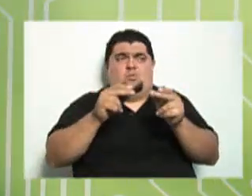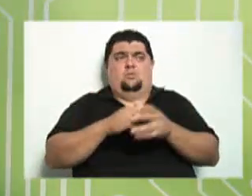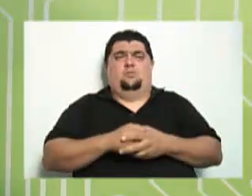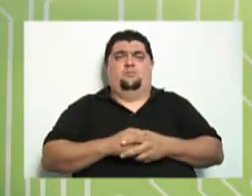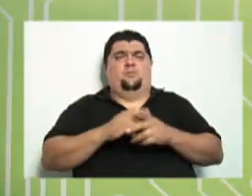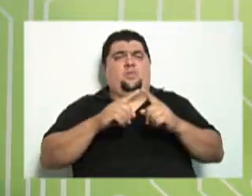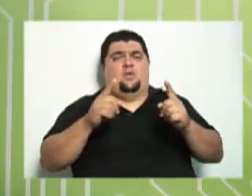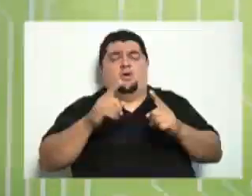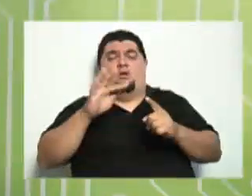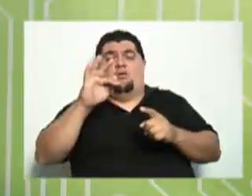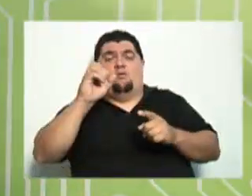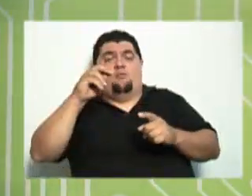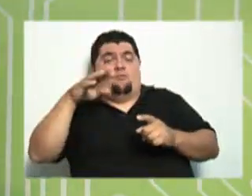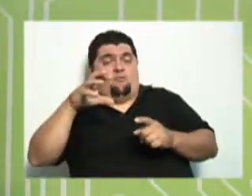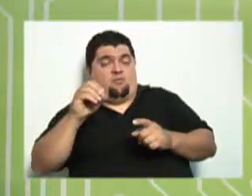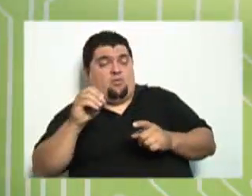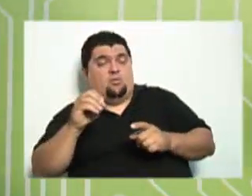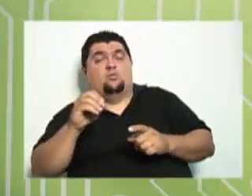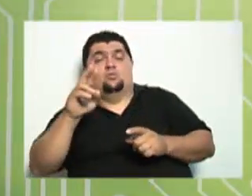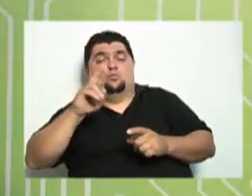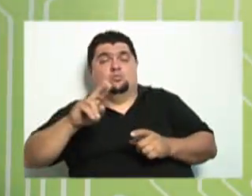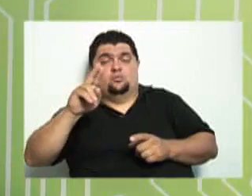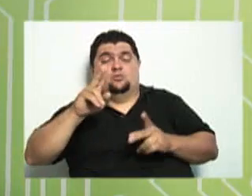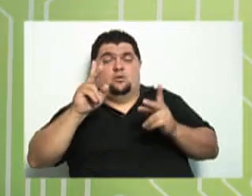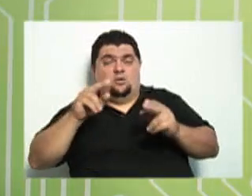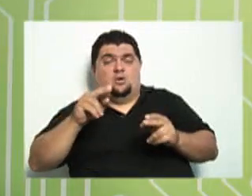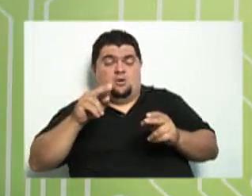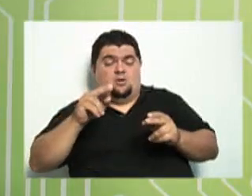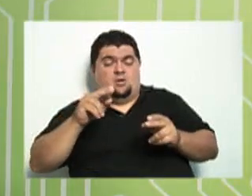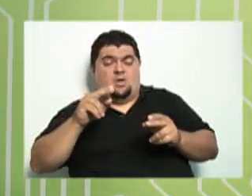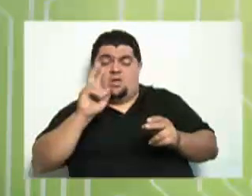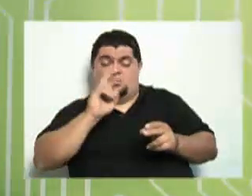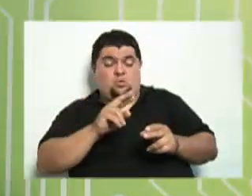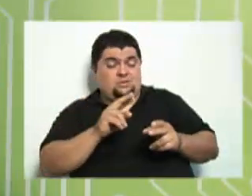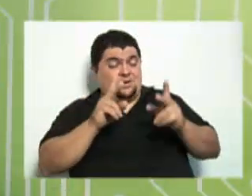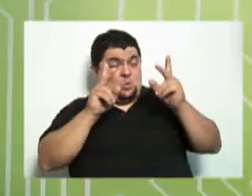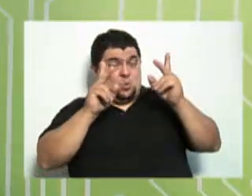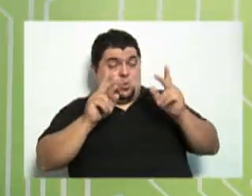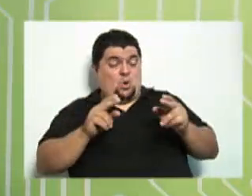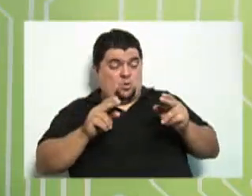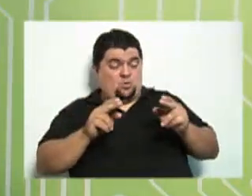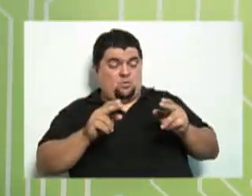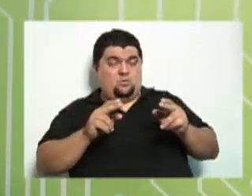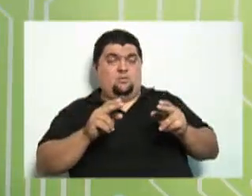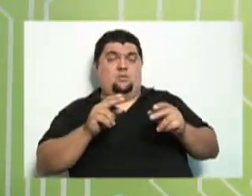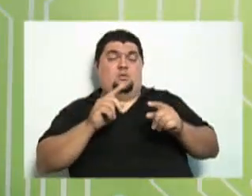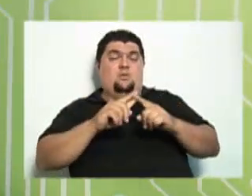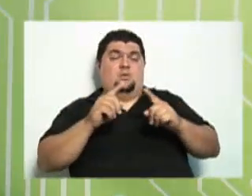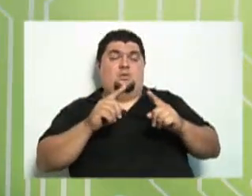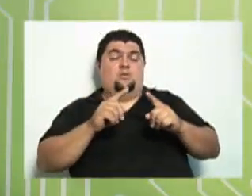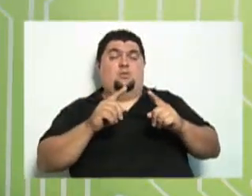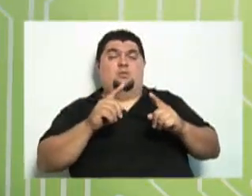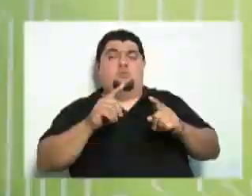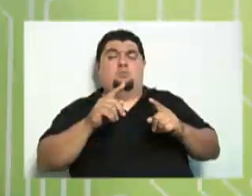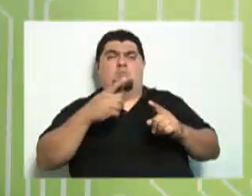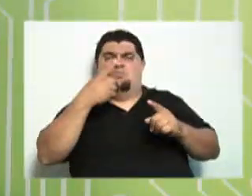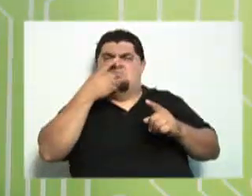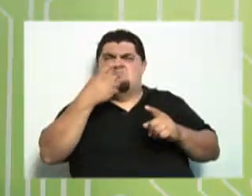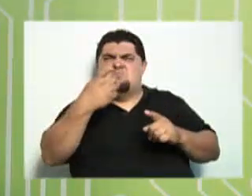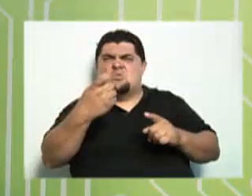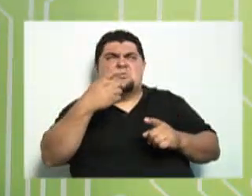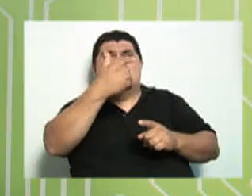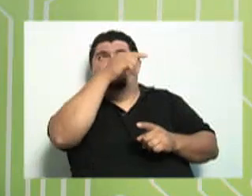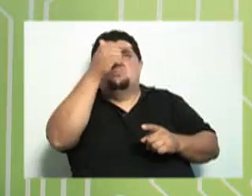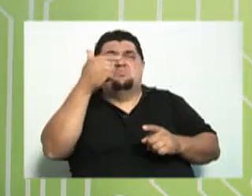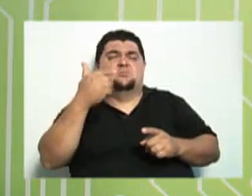Existem fornos mais modernos que também vão chegar a esse mesmo resultado final, promovendo um tipo de queima muito menos poluente para o nosso